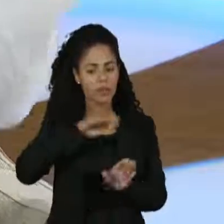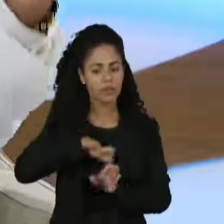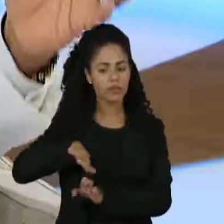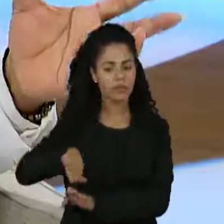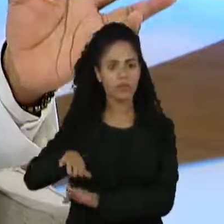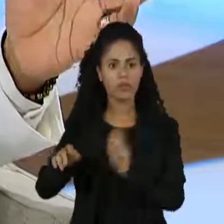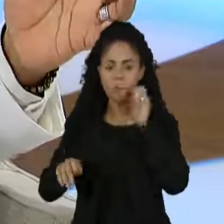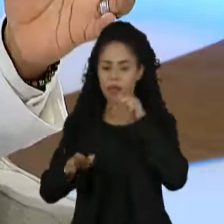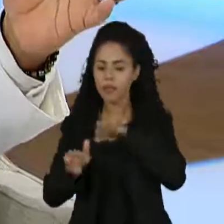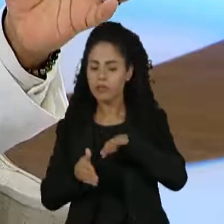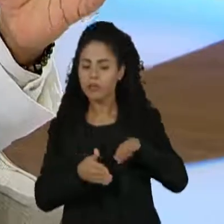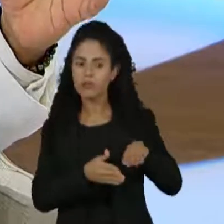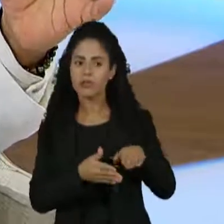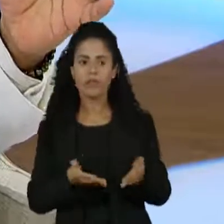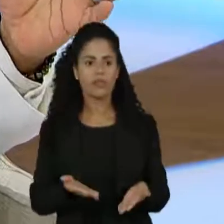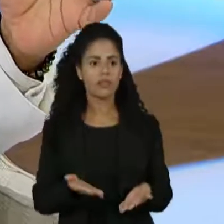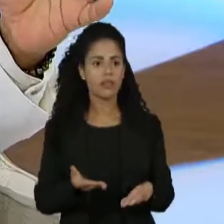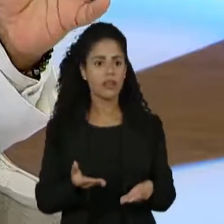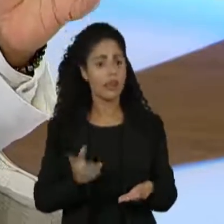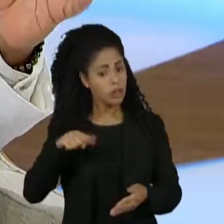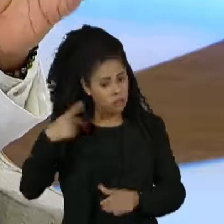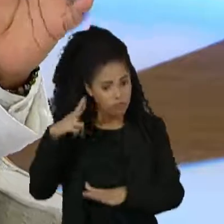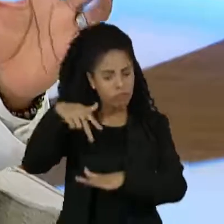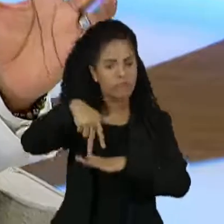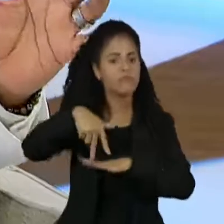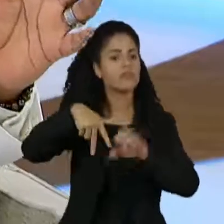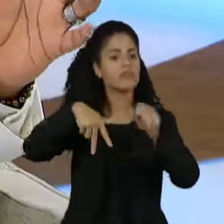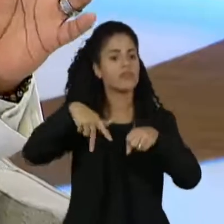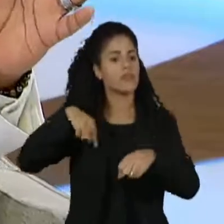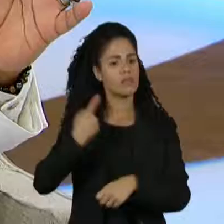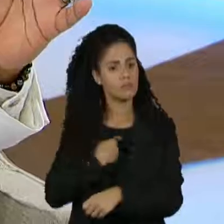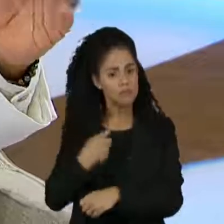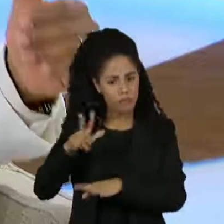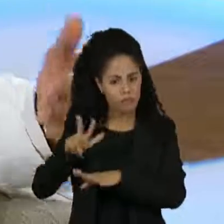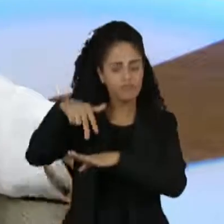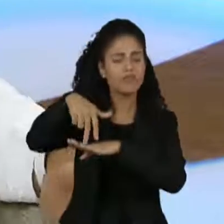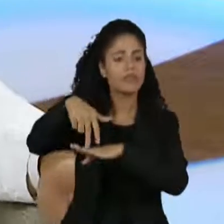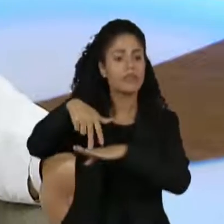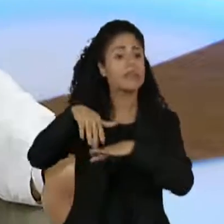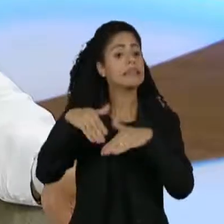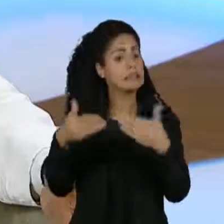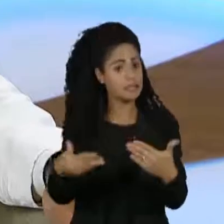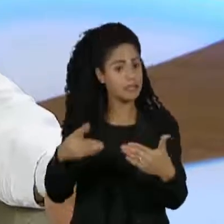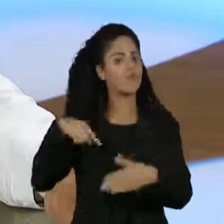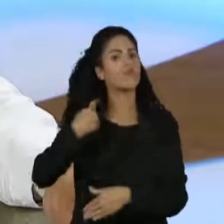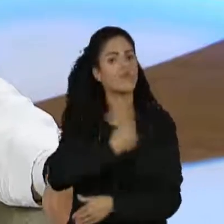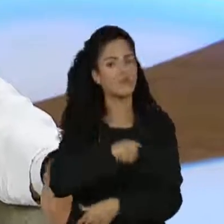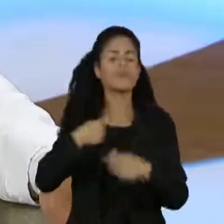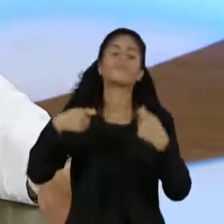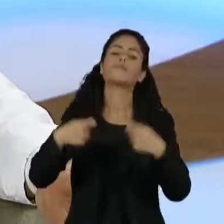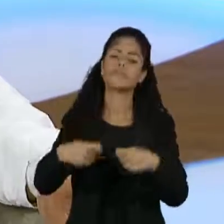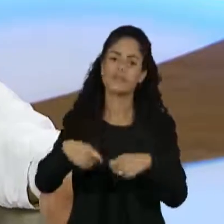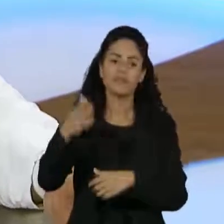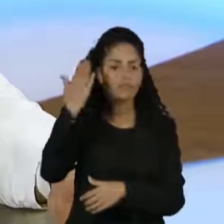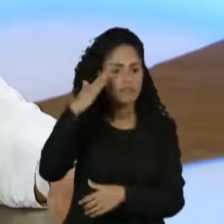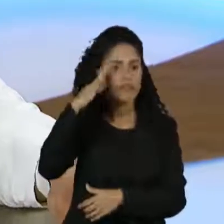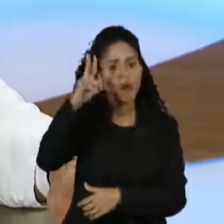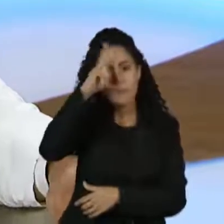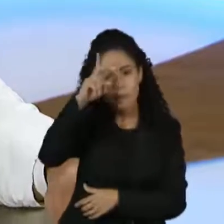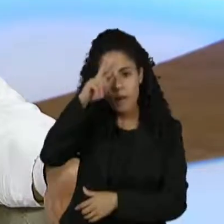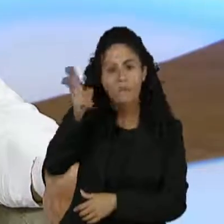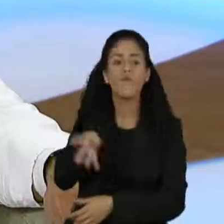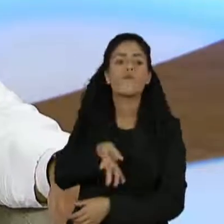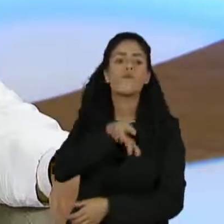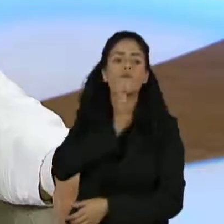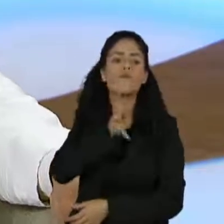construção da história do Brasil, da construção do nosso país. Então, é preciso que a gente tenha ainda